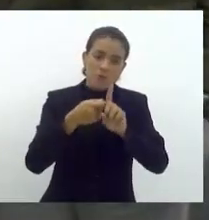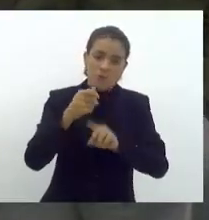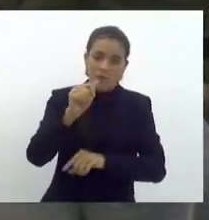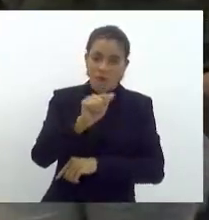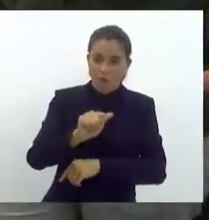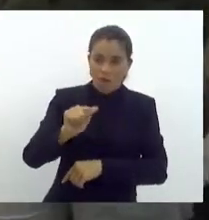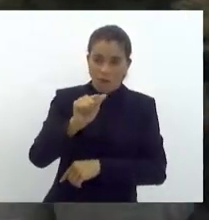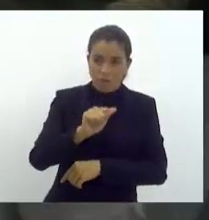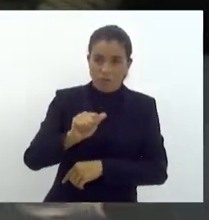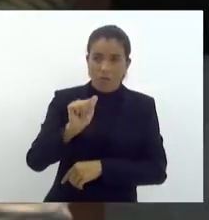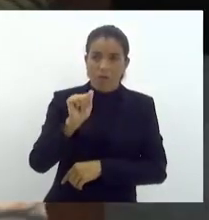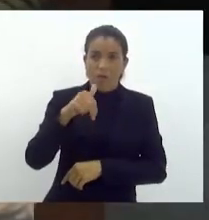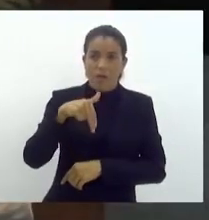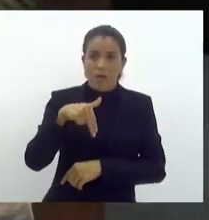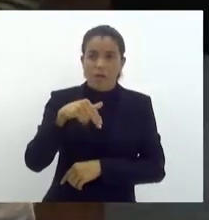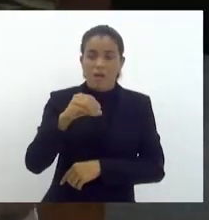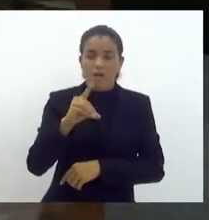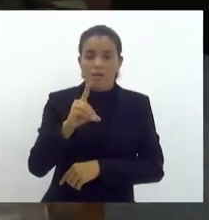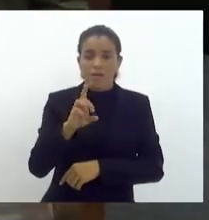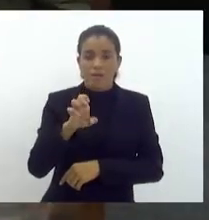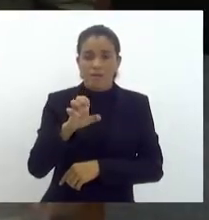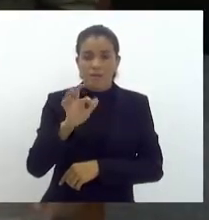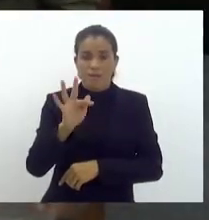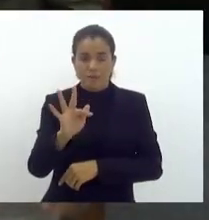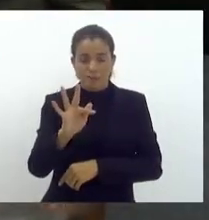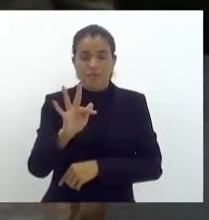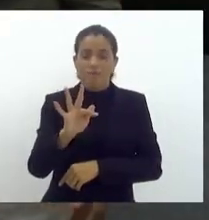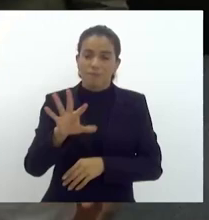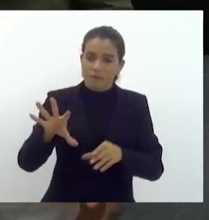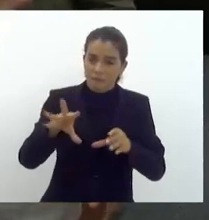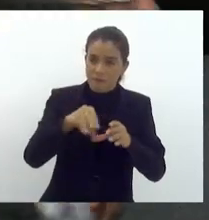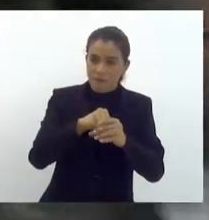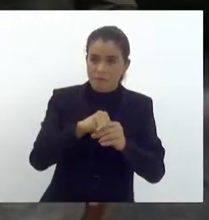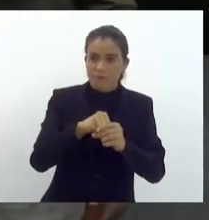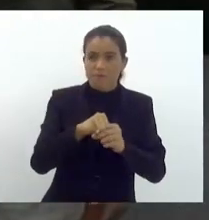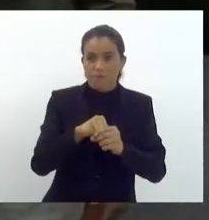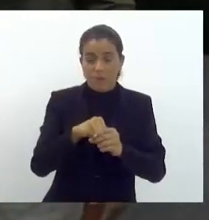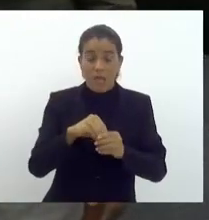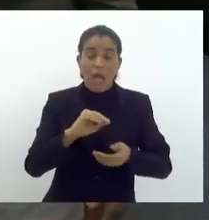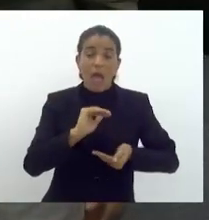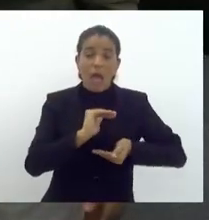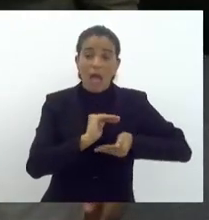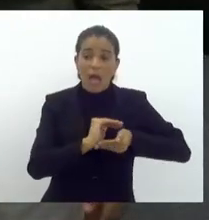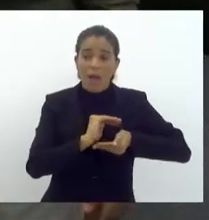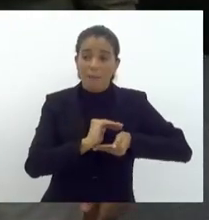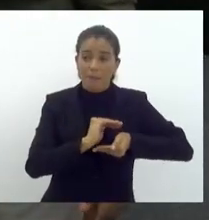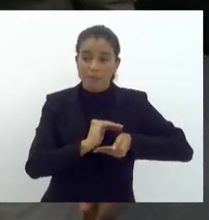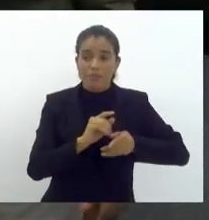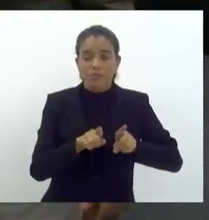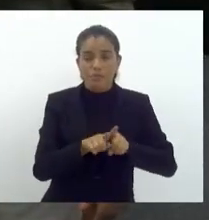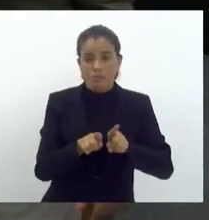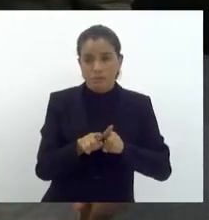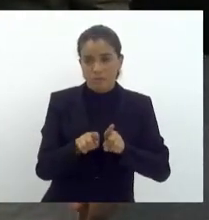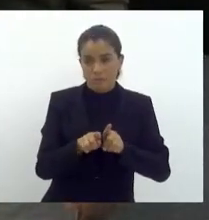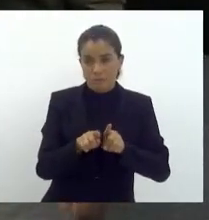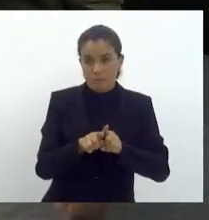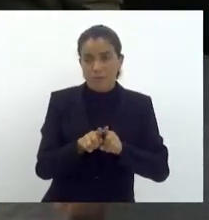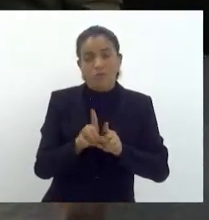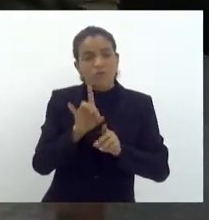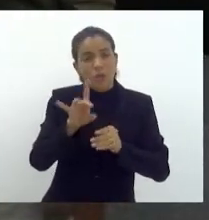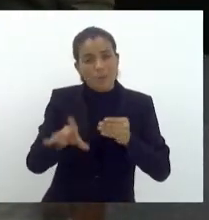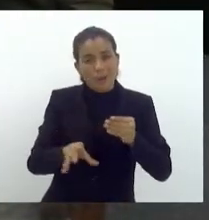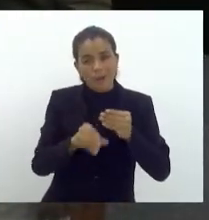André fica essa instituição que a gente luta tanto para que ela seja de fato incluído mas a paz também é que o Victor Júnior Acabou falando então só para